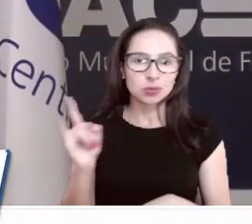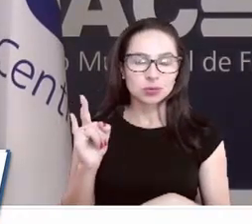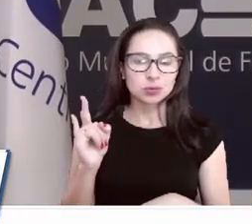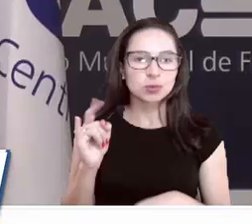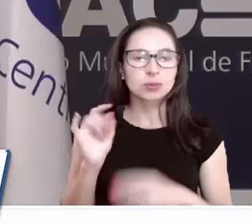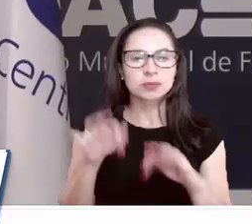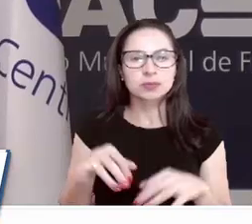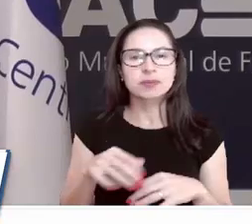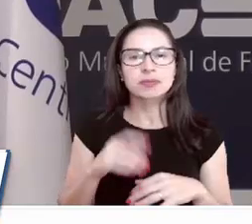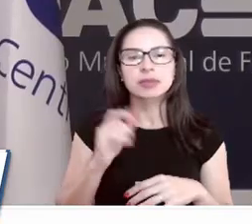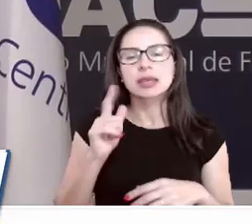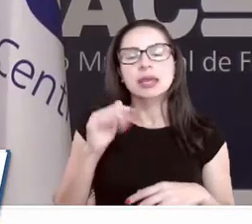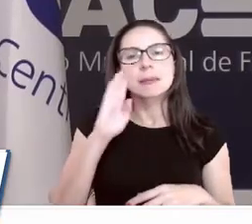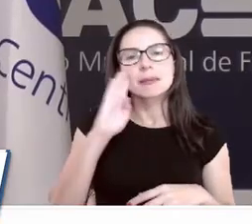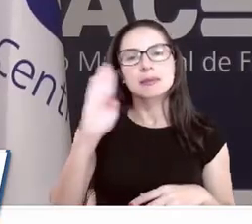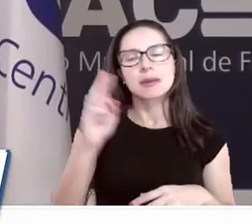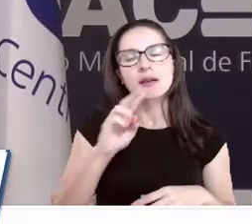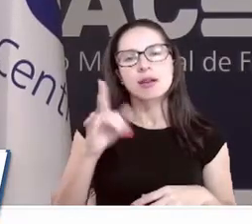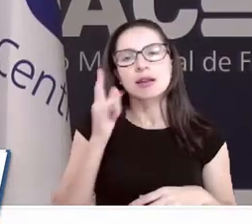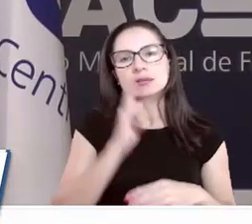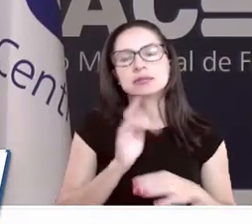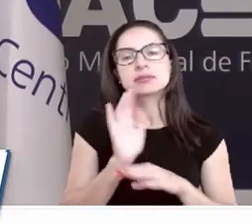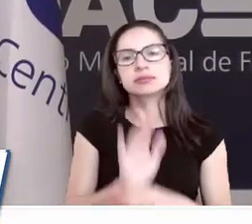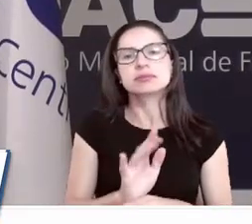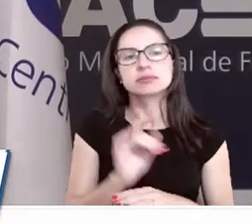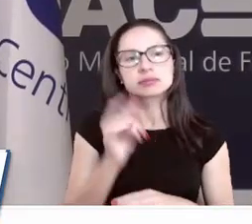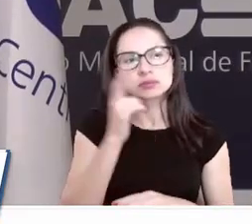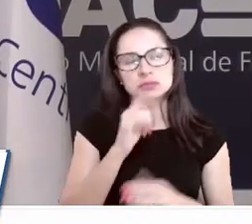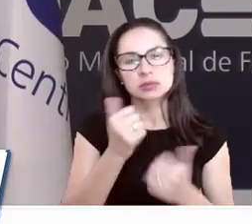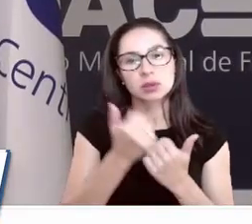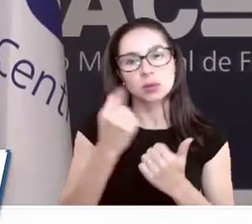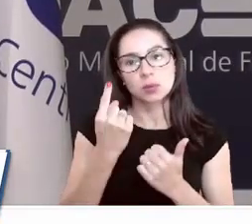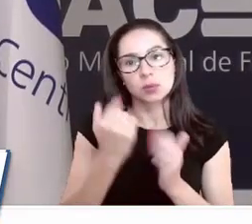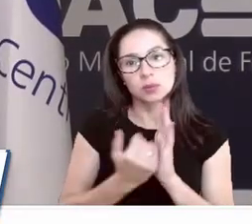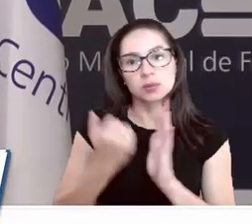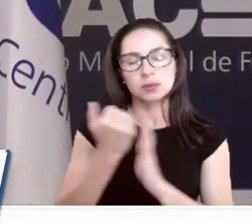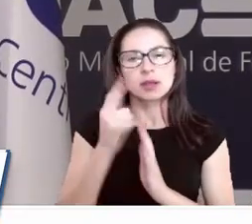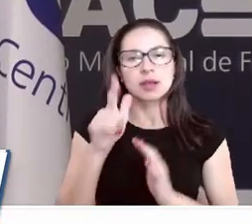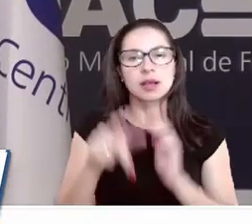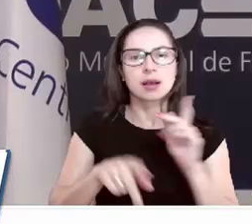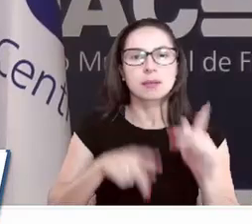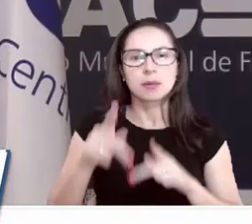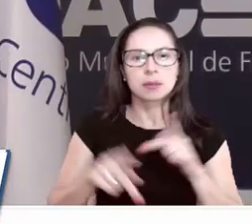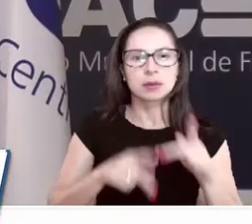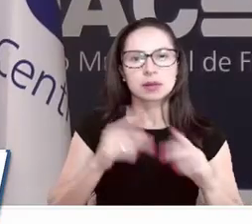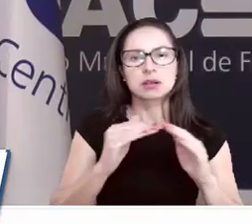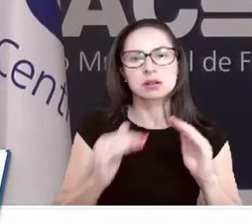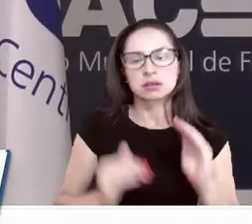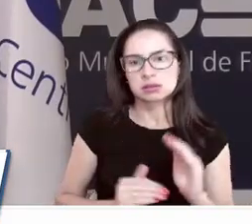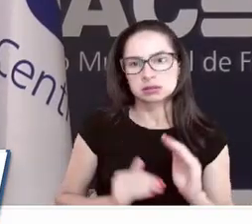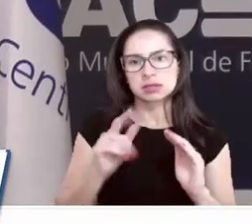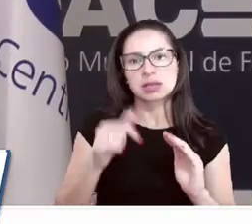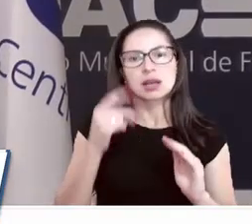quem mais vai se beneficiar com um assessor a mais é a população mais vulnerável, é a população